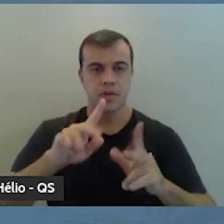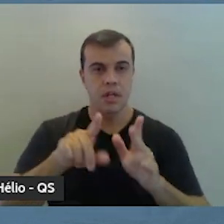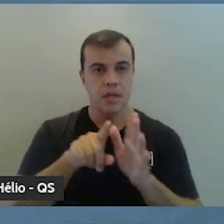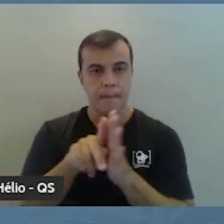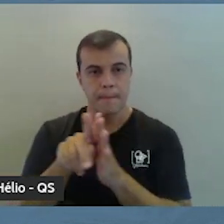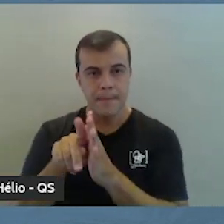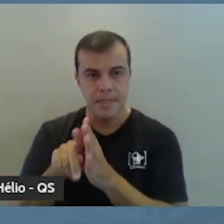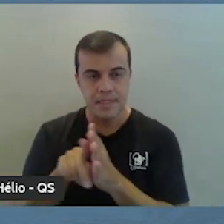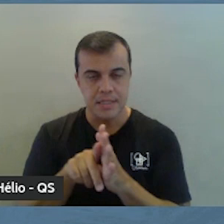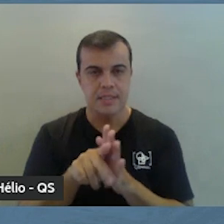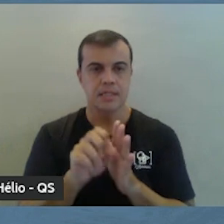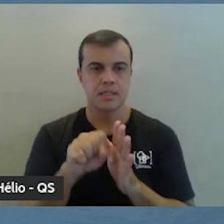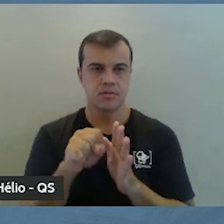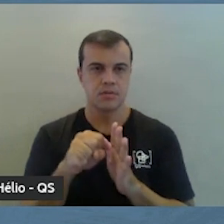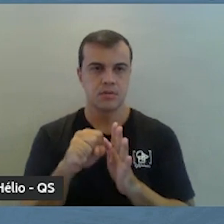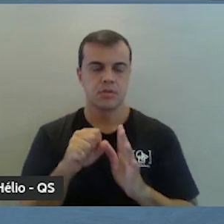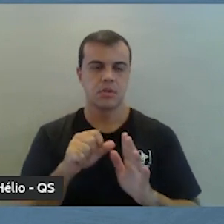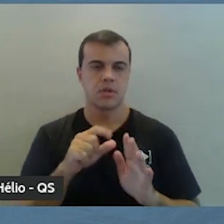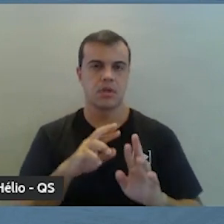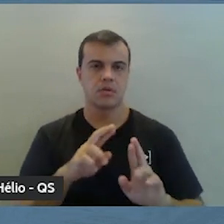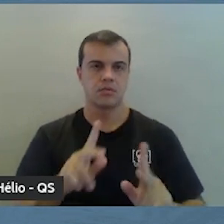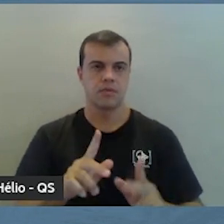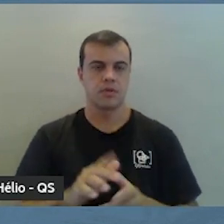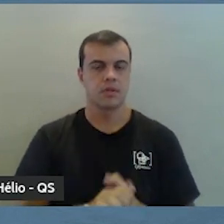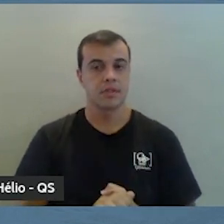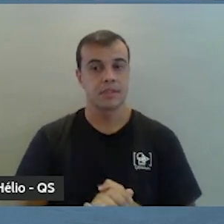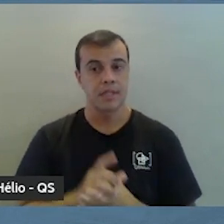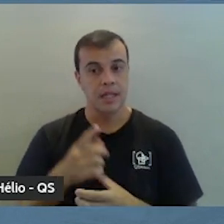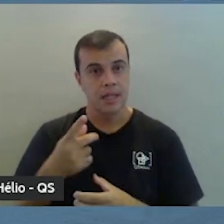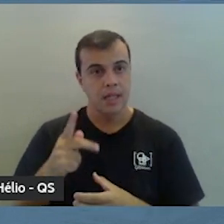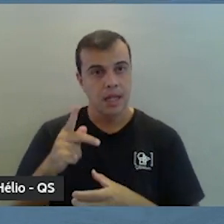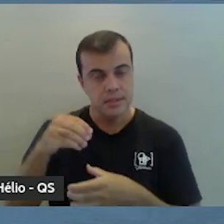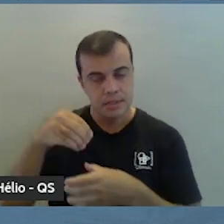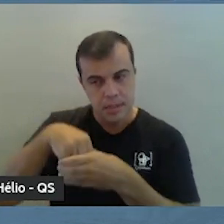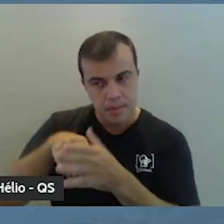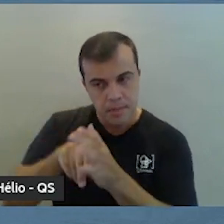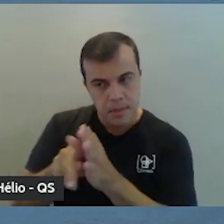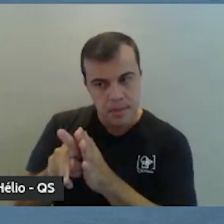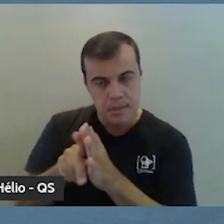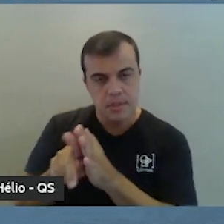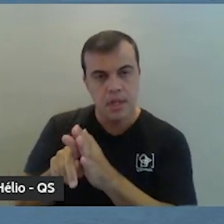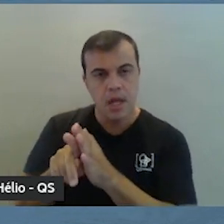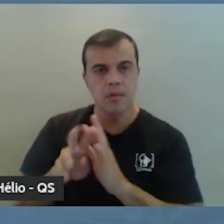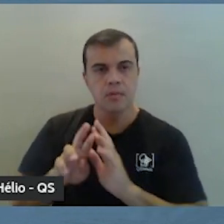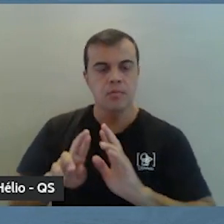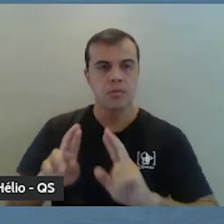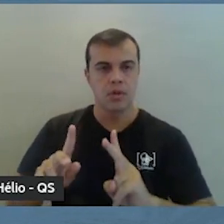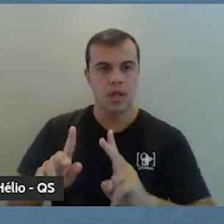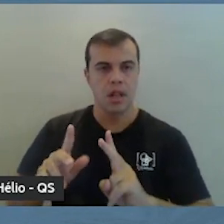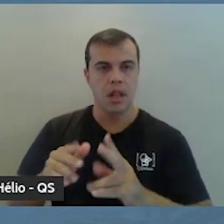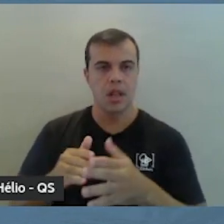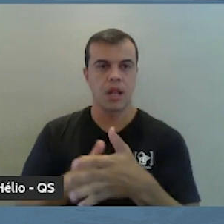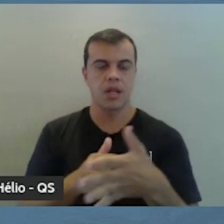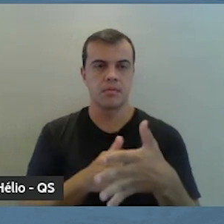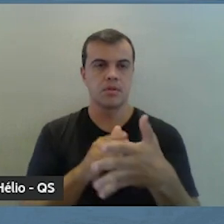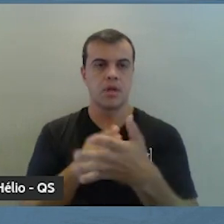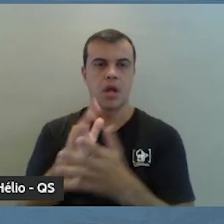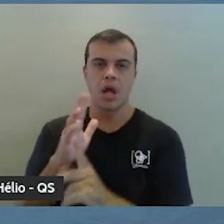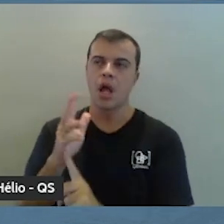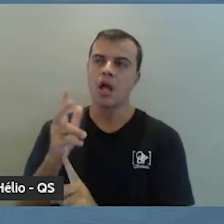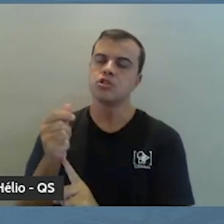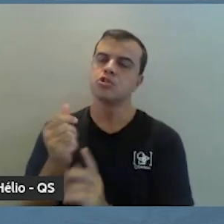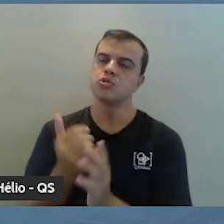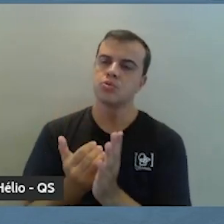pesquisados, literalmente, e rompidos. E nessa de pesquisar e romper com os limites, os artistas